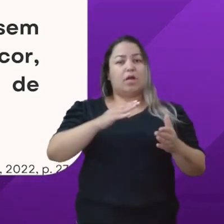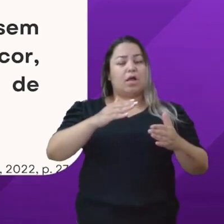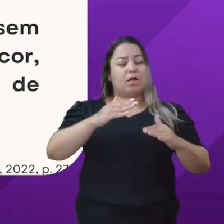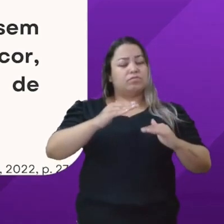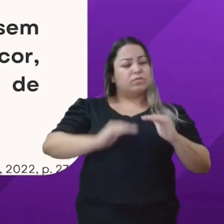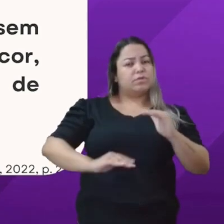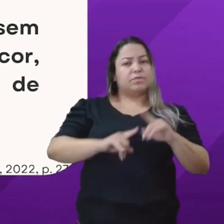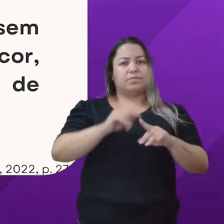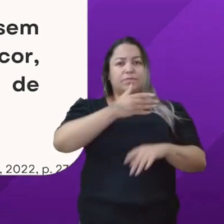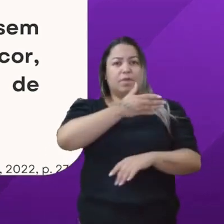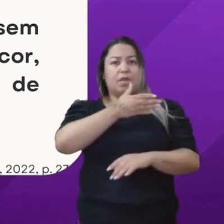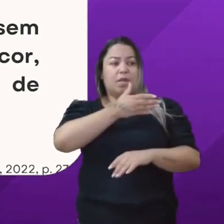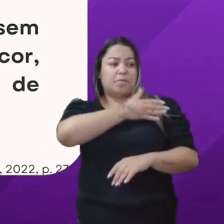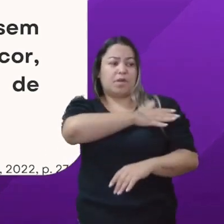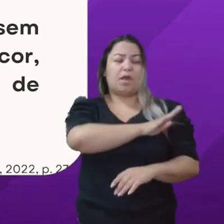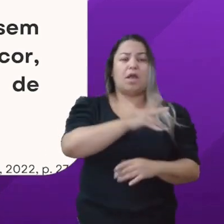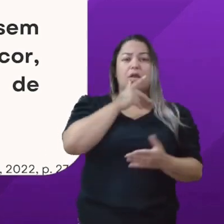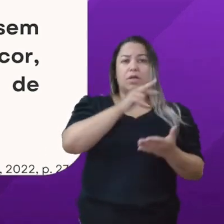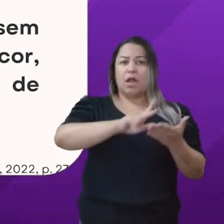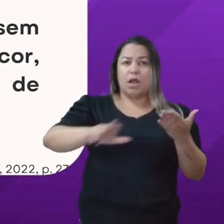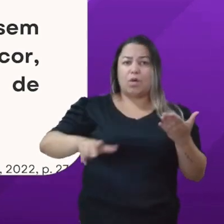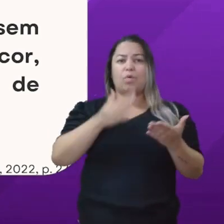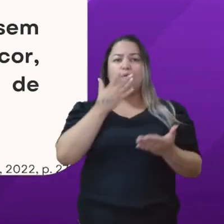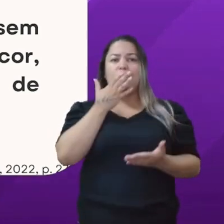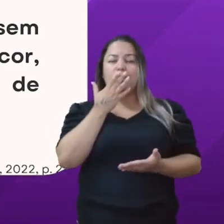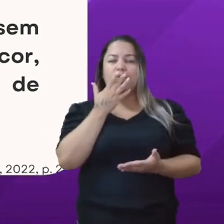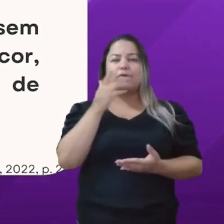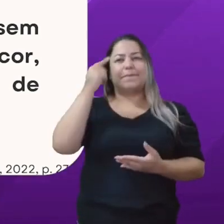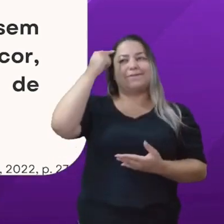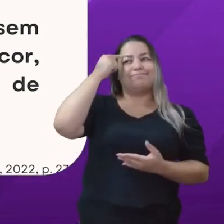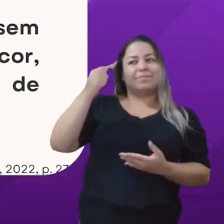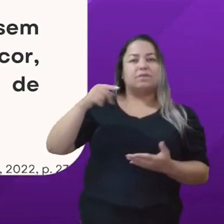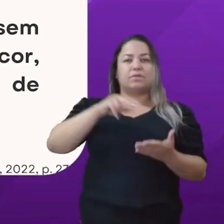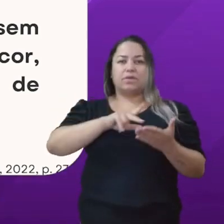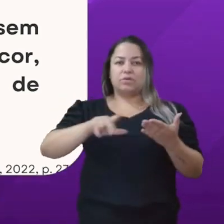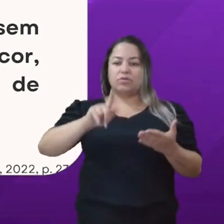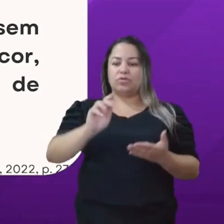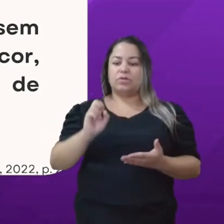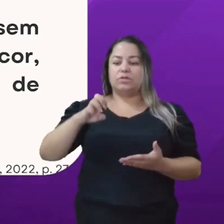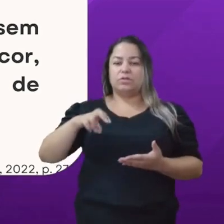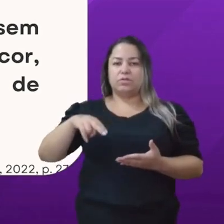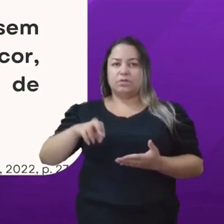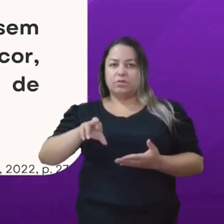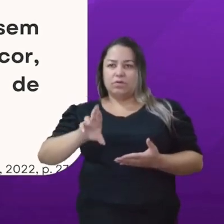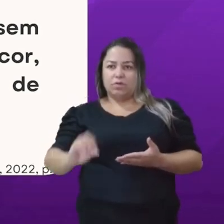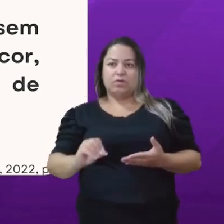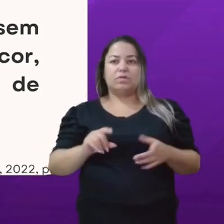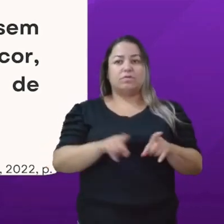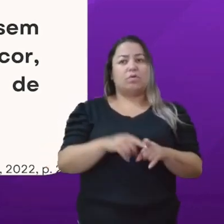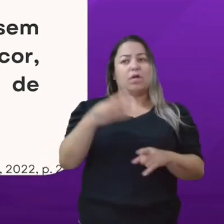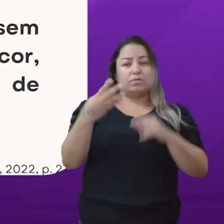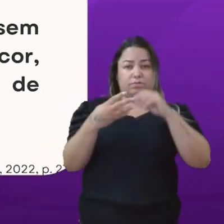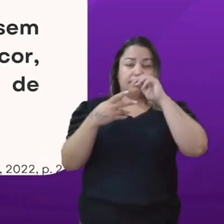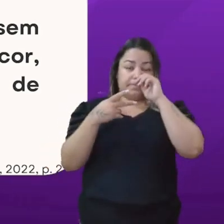falar de preconceitos de origem, raça, sexo, cor, aqui a gente vai pensar em gênero também, o inciso 4º vai falar sobre promover